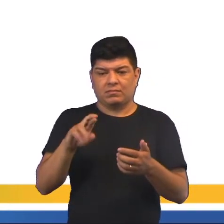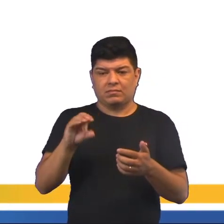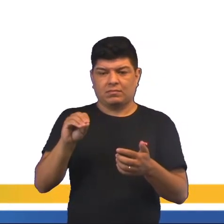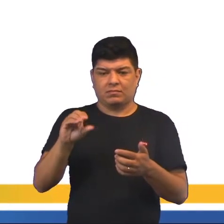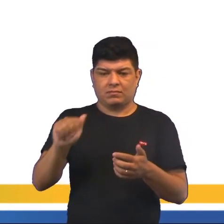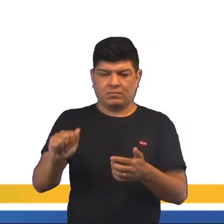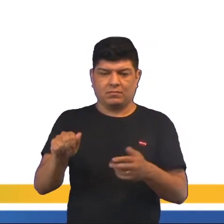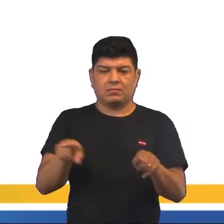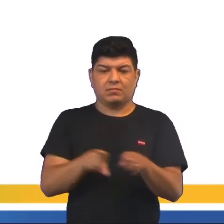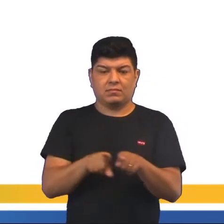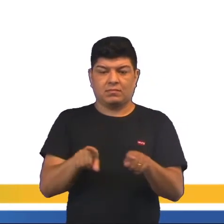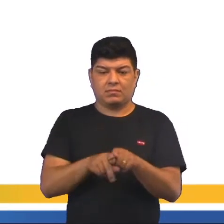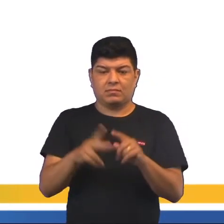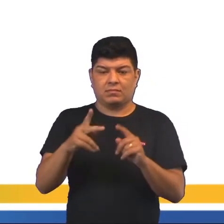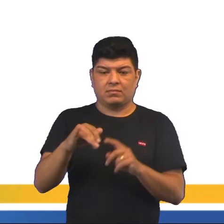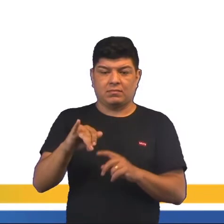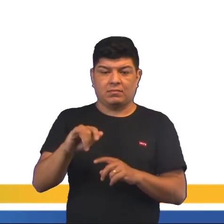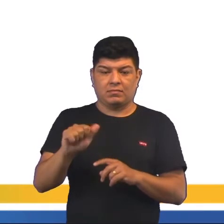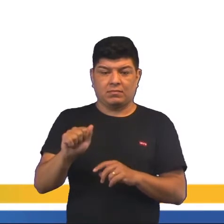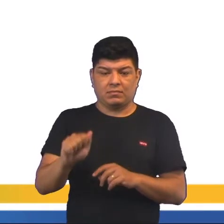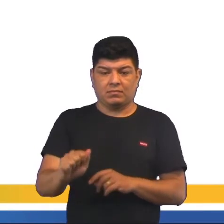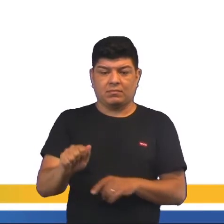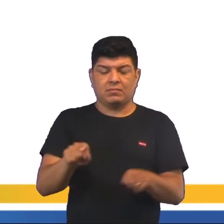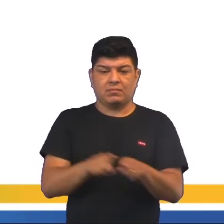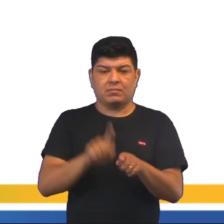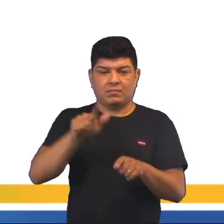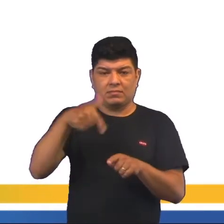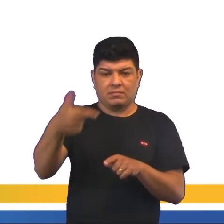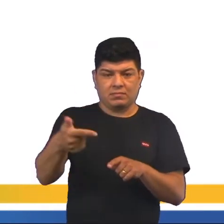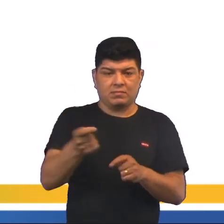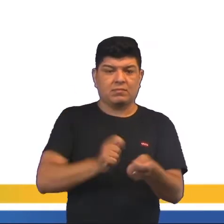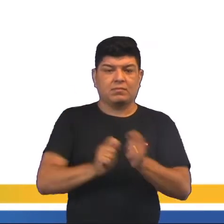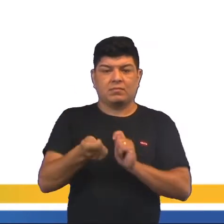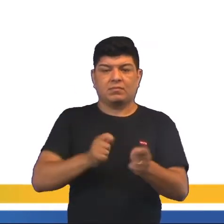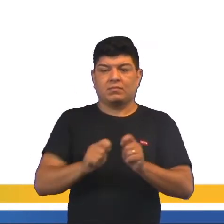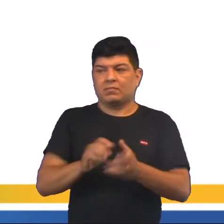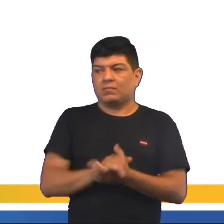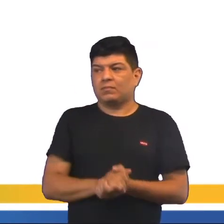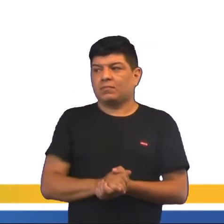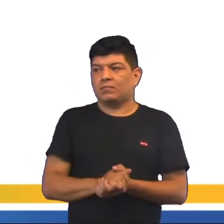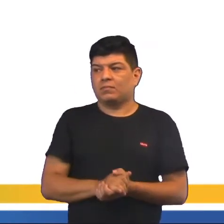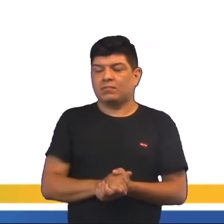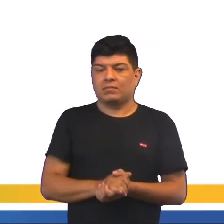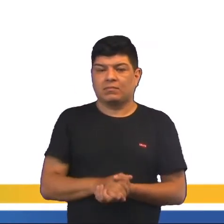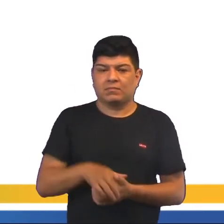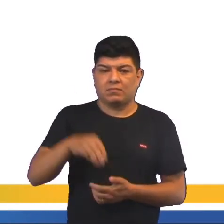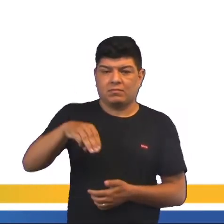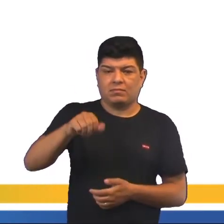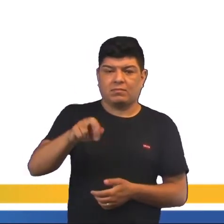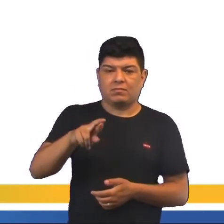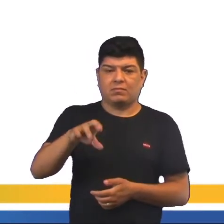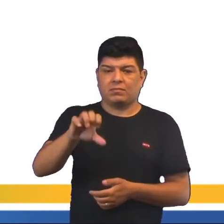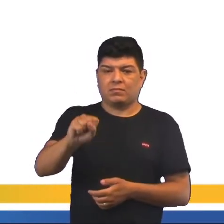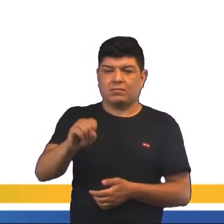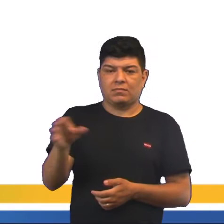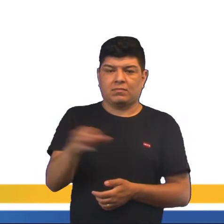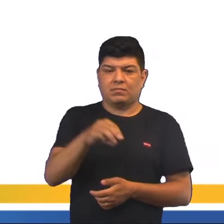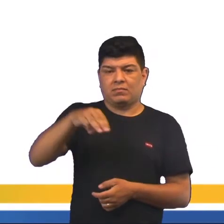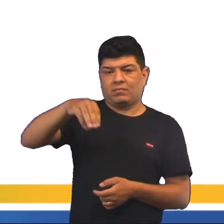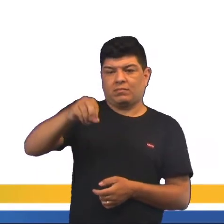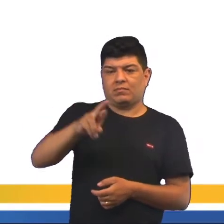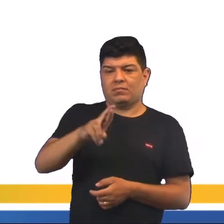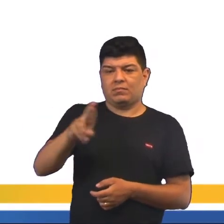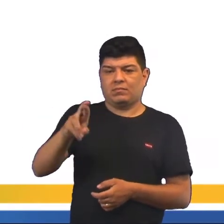o sisal e a piaçava. Vamos para o próximo domínio, que é dos mares de